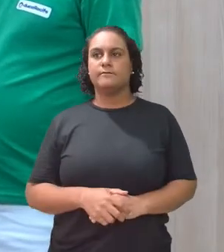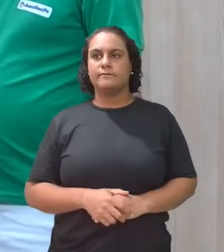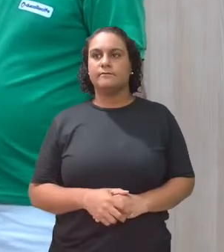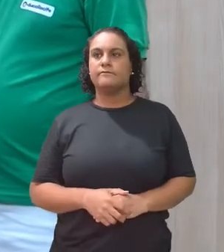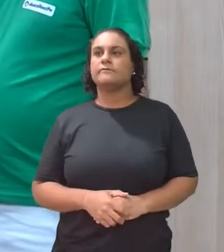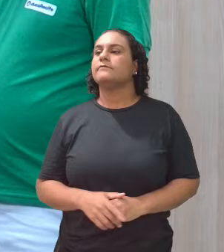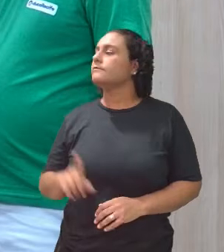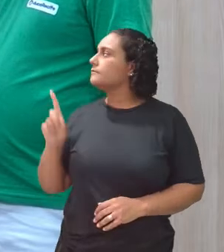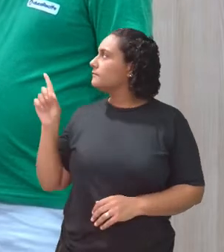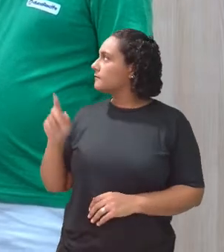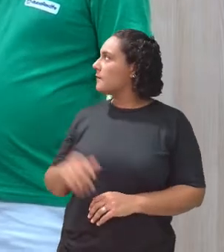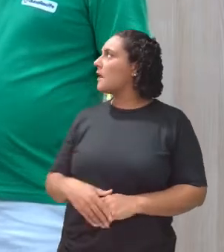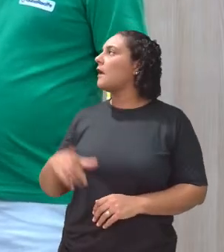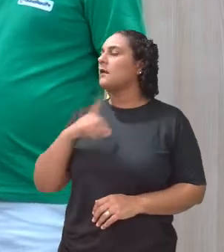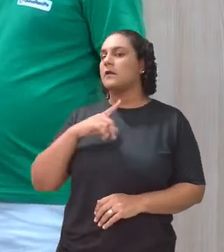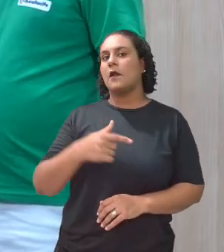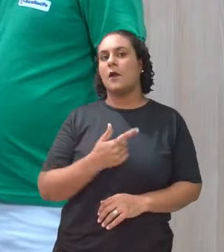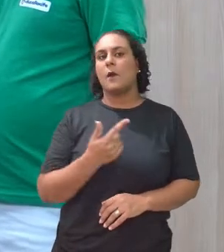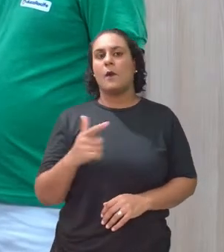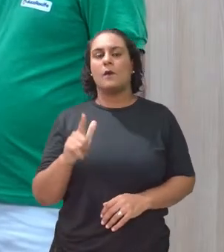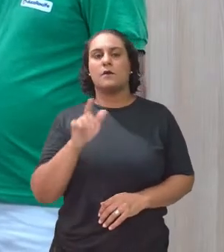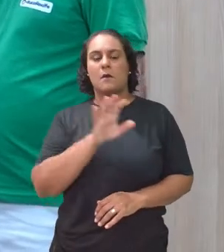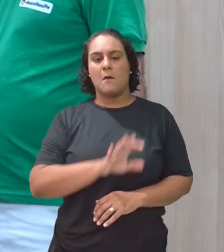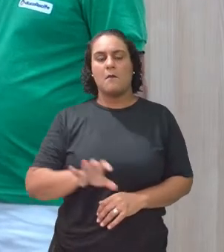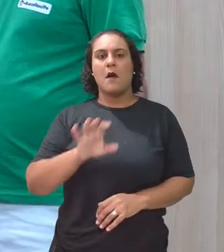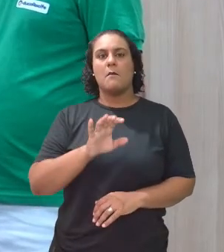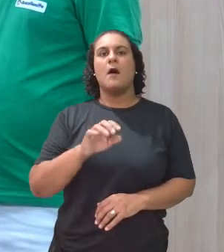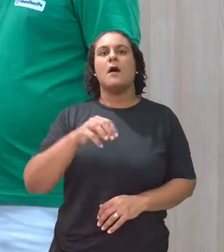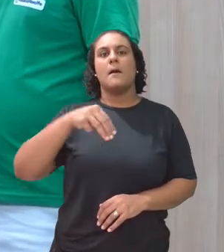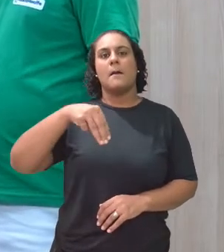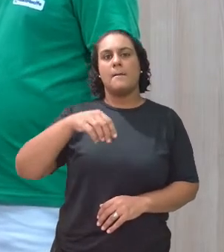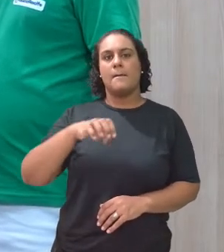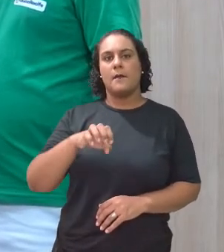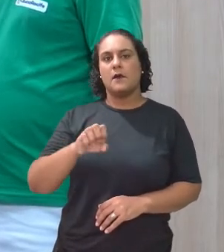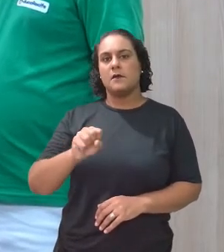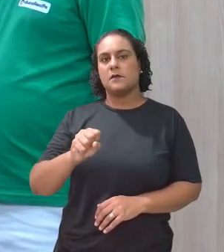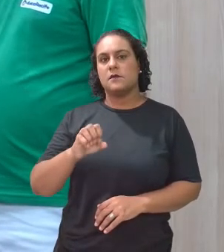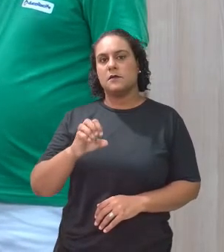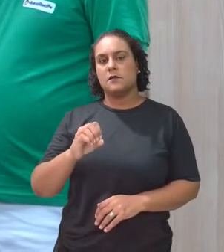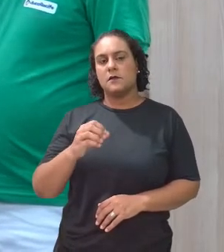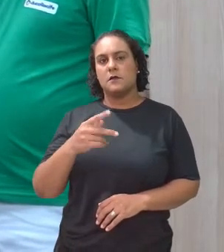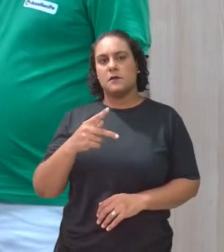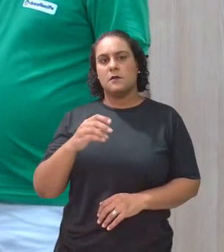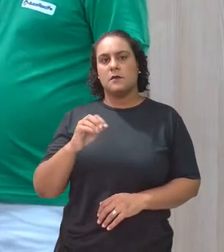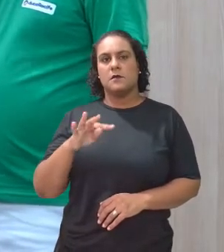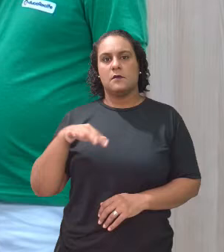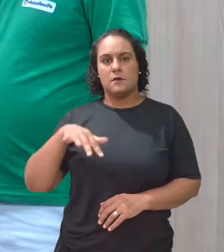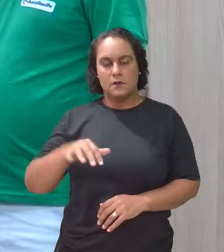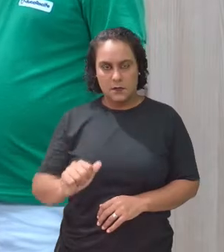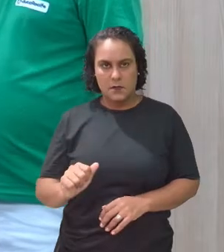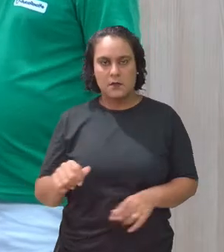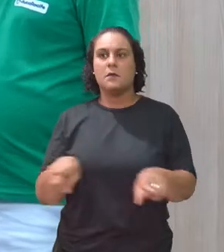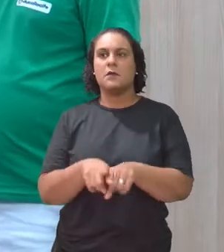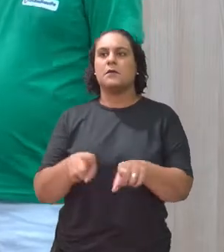da Mesopotâmia, que também foi uma civilização mais antiga, a Síria, né? A Mesopotâmia é o território que